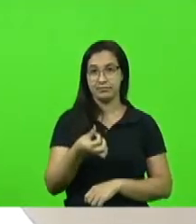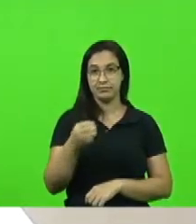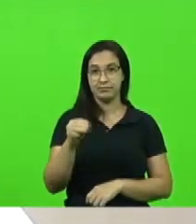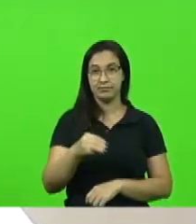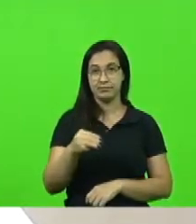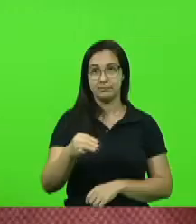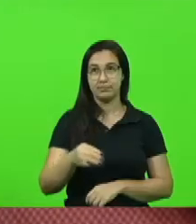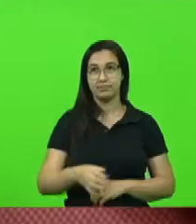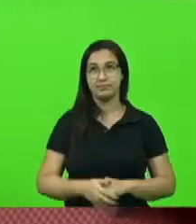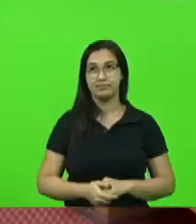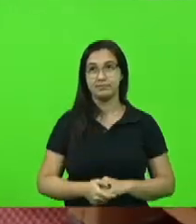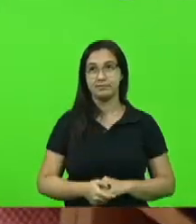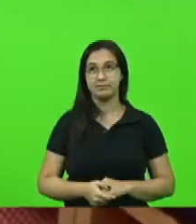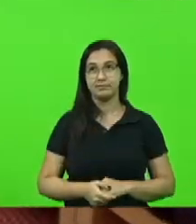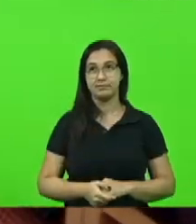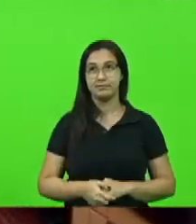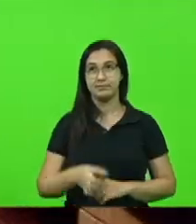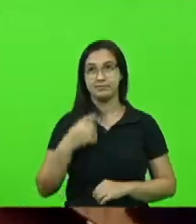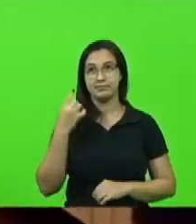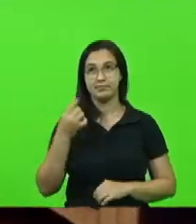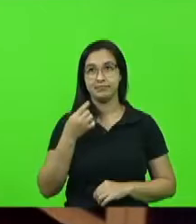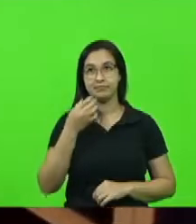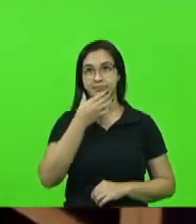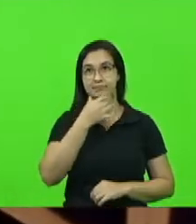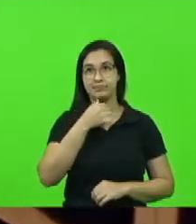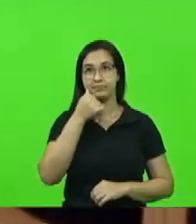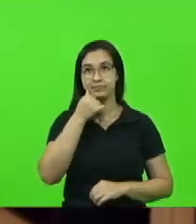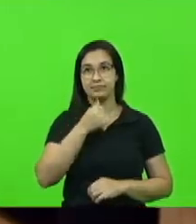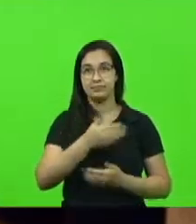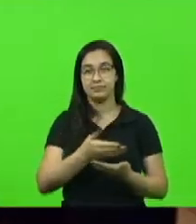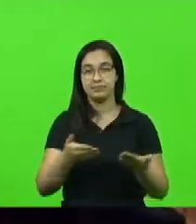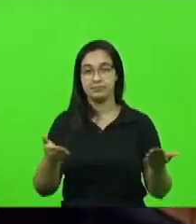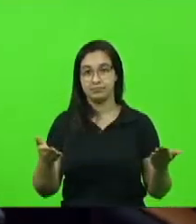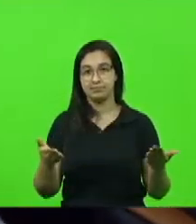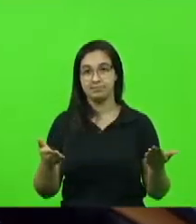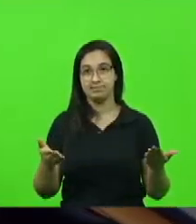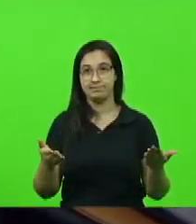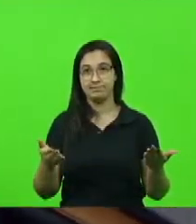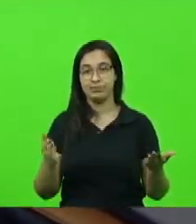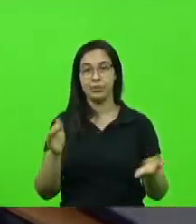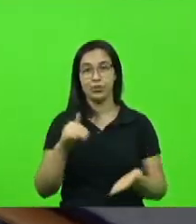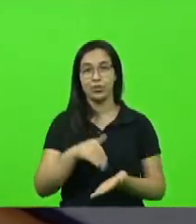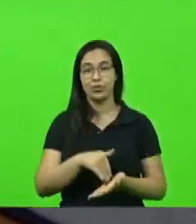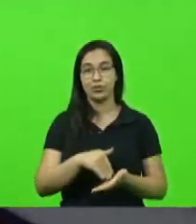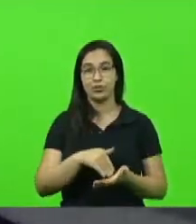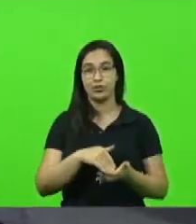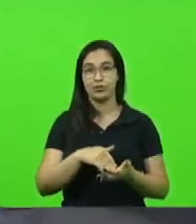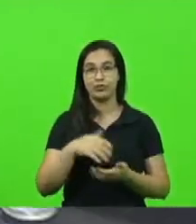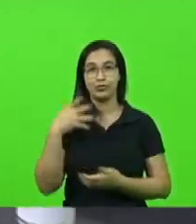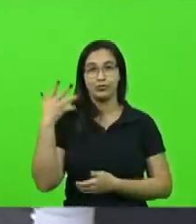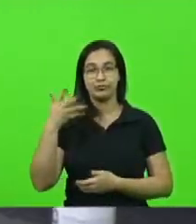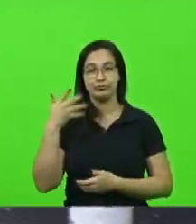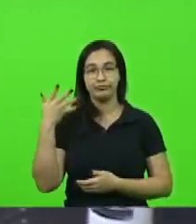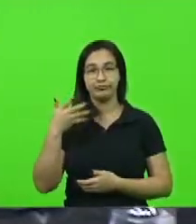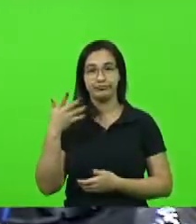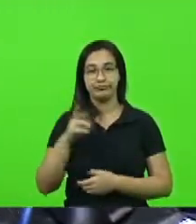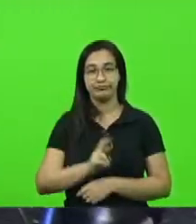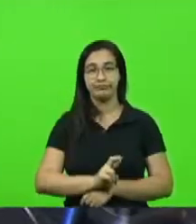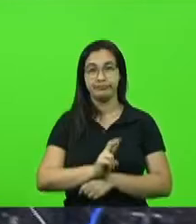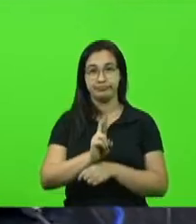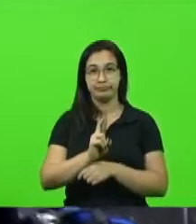Senhor presidente, senhores e senhoras deputados e deputadas, né, faço hoje meu último pronunciamento também em nome do Partido dos Trabalhadores, nossa